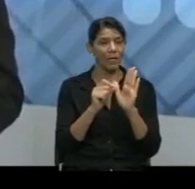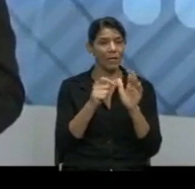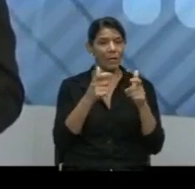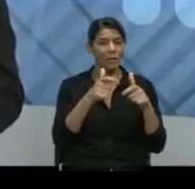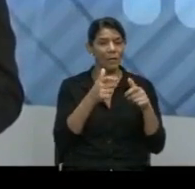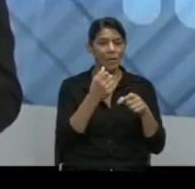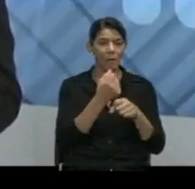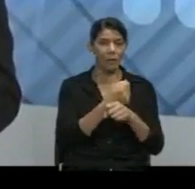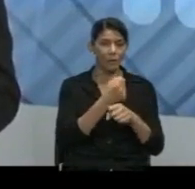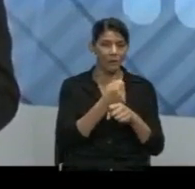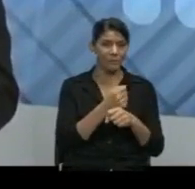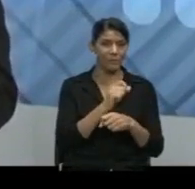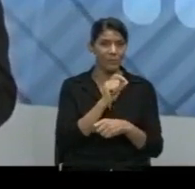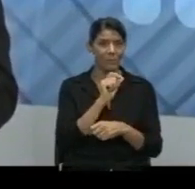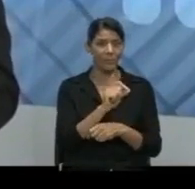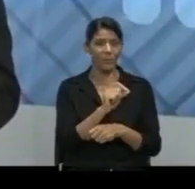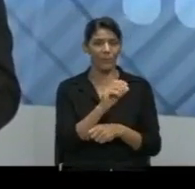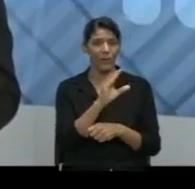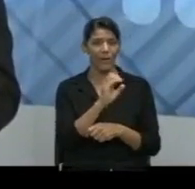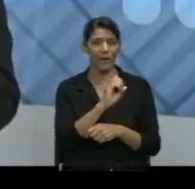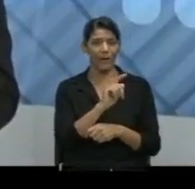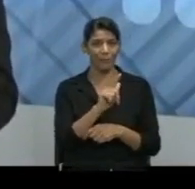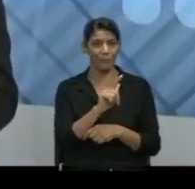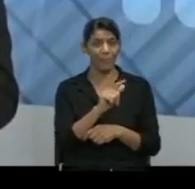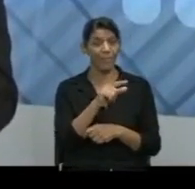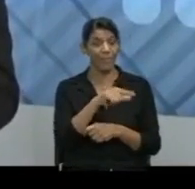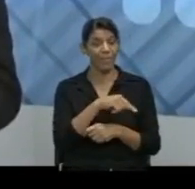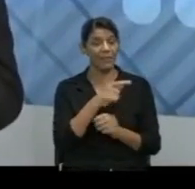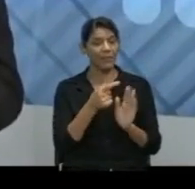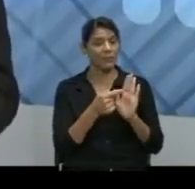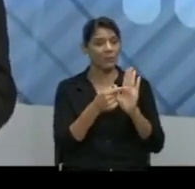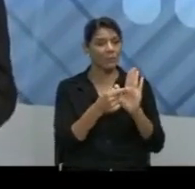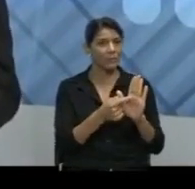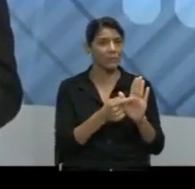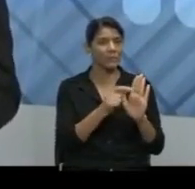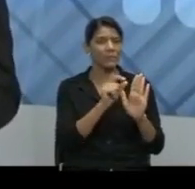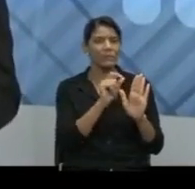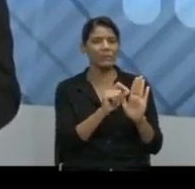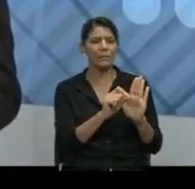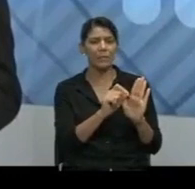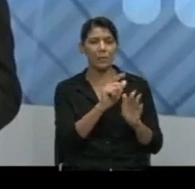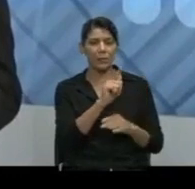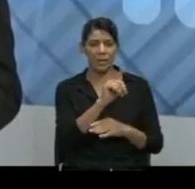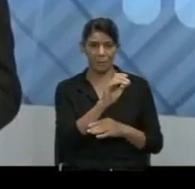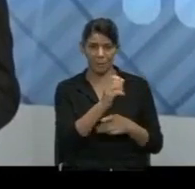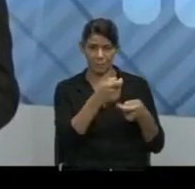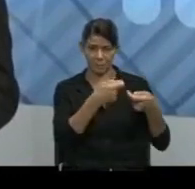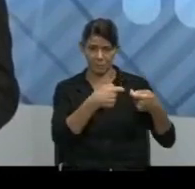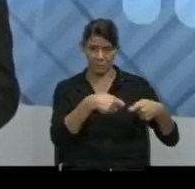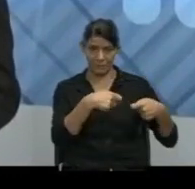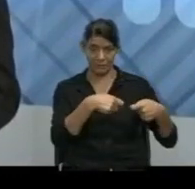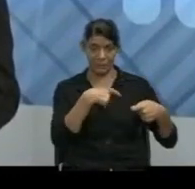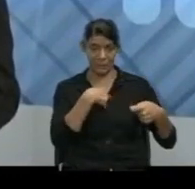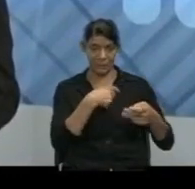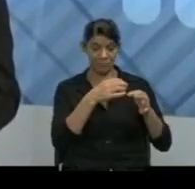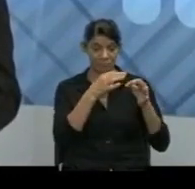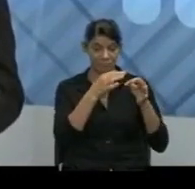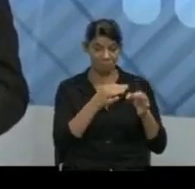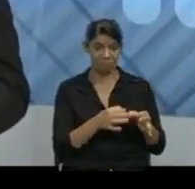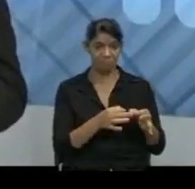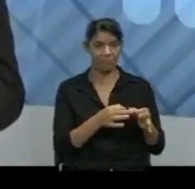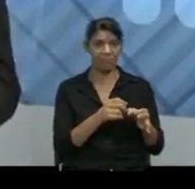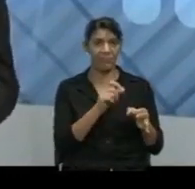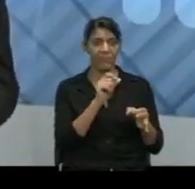com a cal, né? Então, demonstrando que o gabarito é necessário e ele dá uma precisão muito